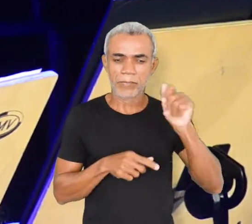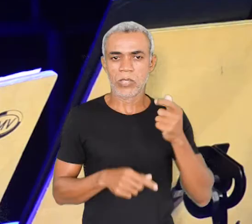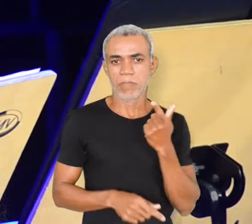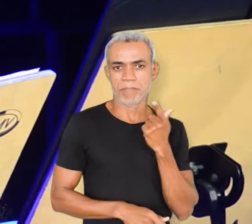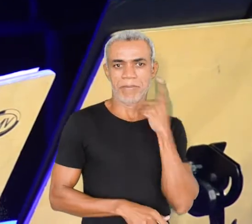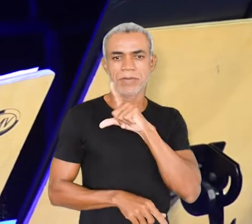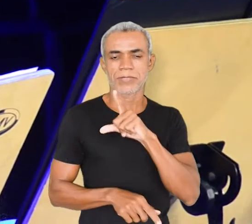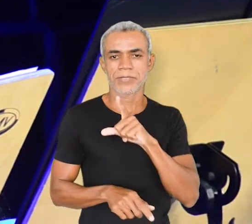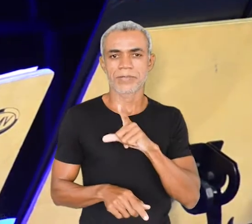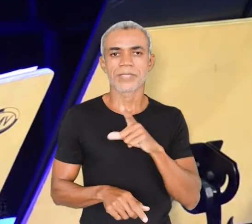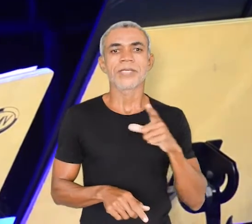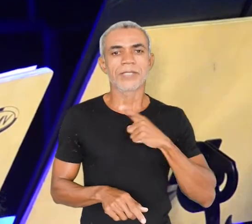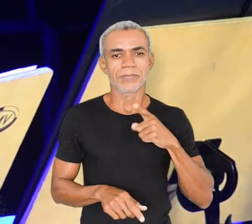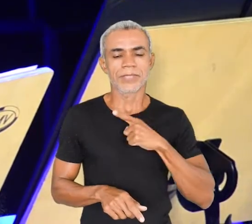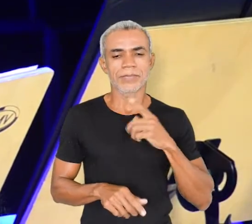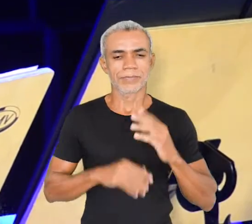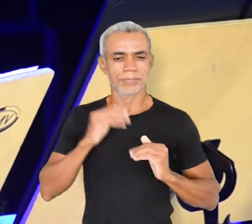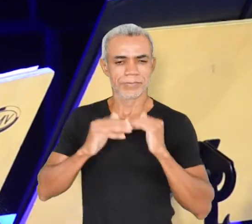do Prima eu consegui